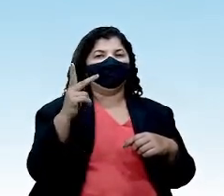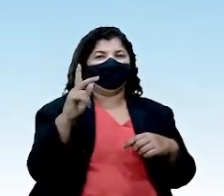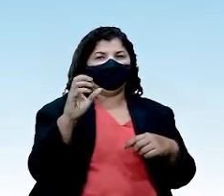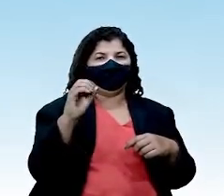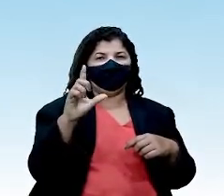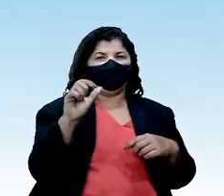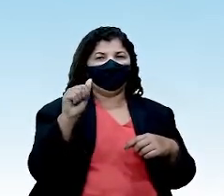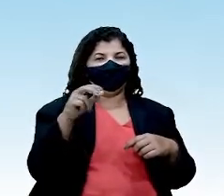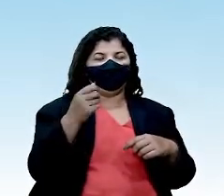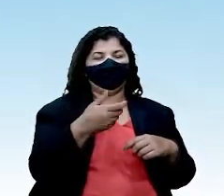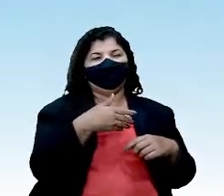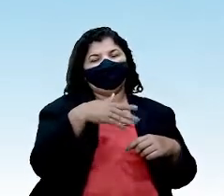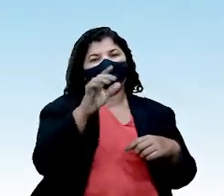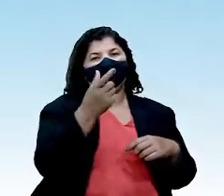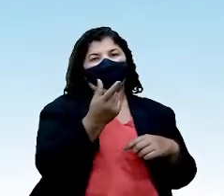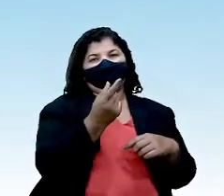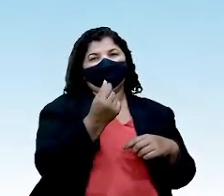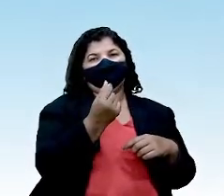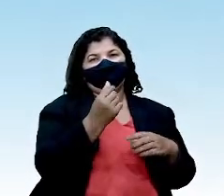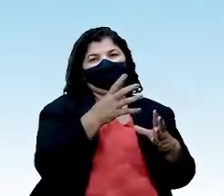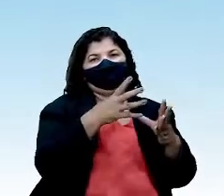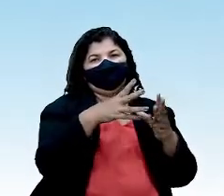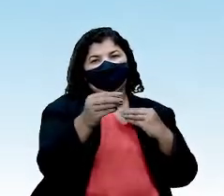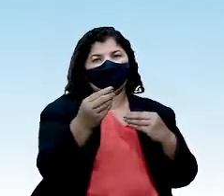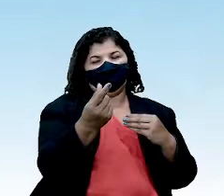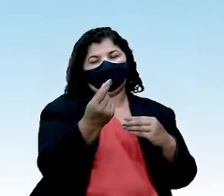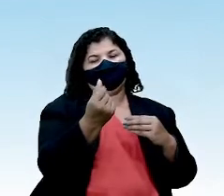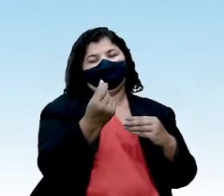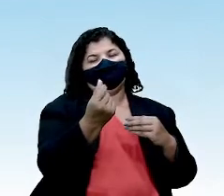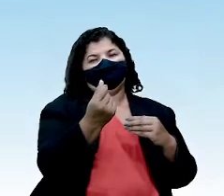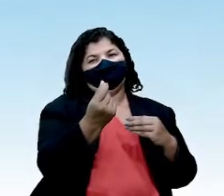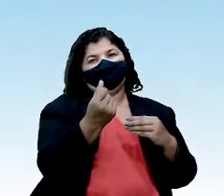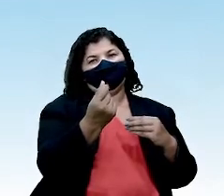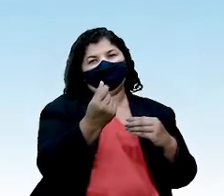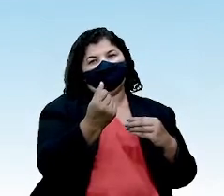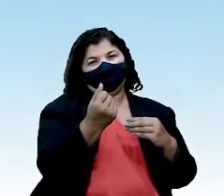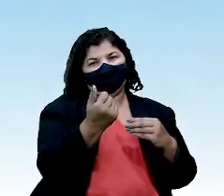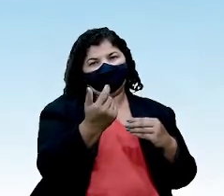quê? A fuga de capitais, o ataque